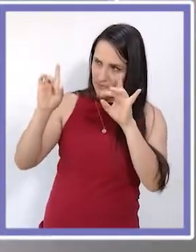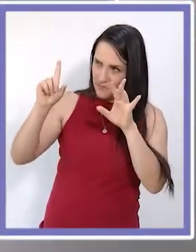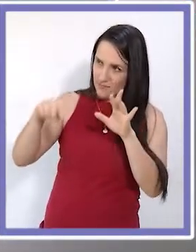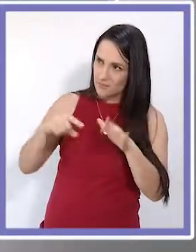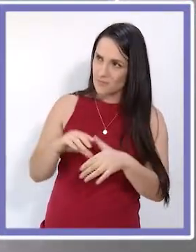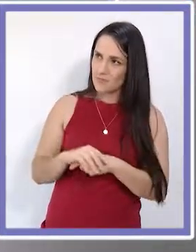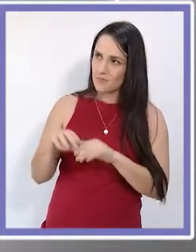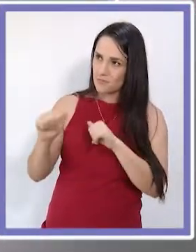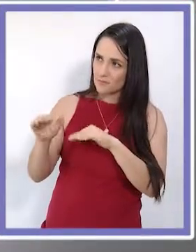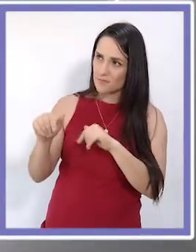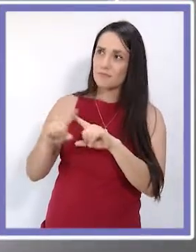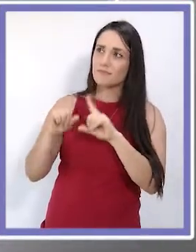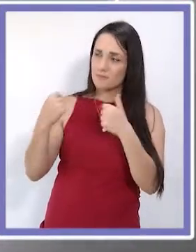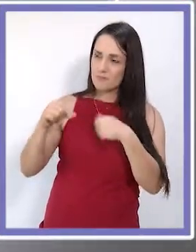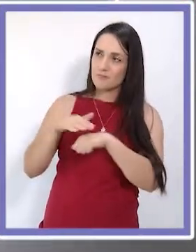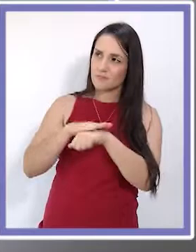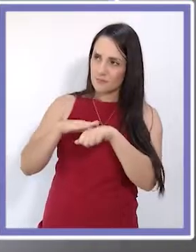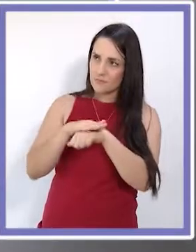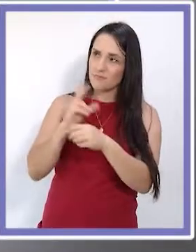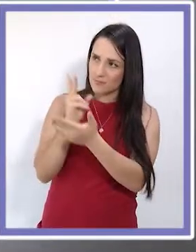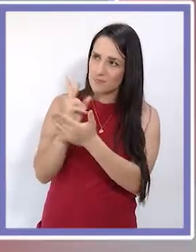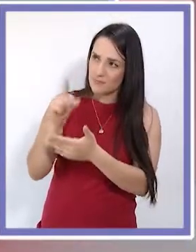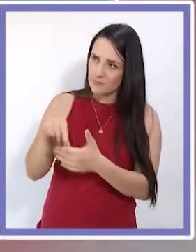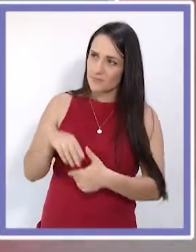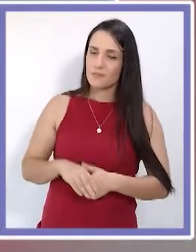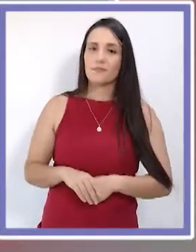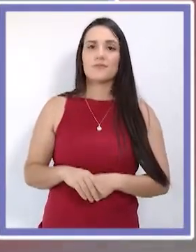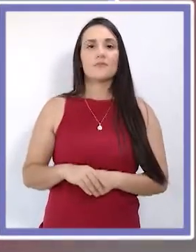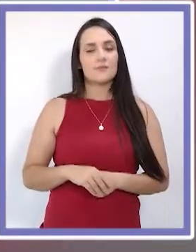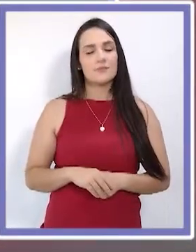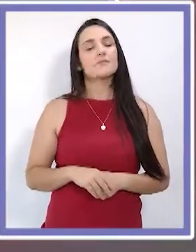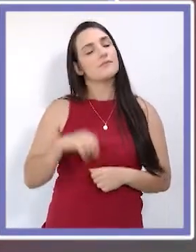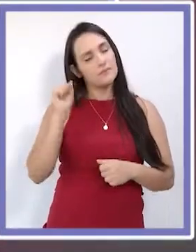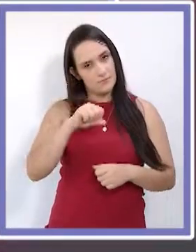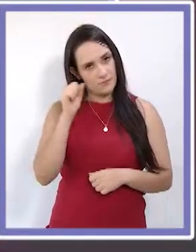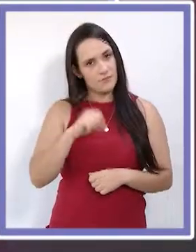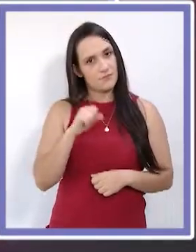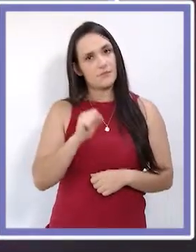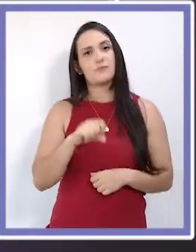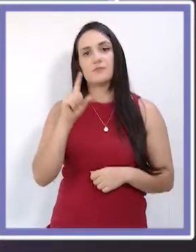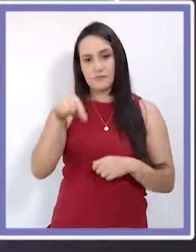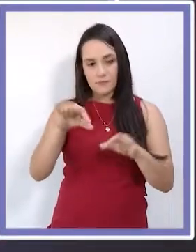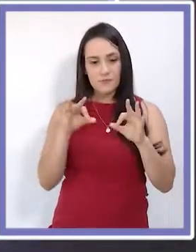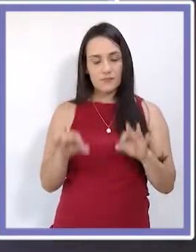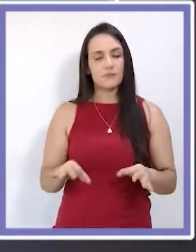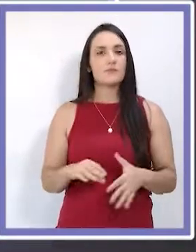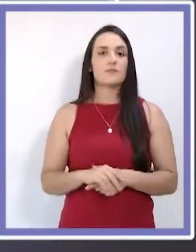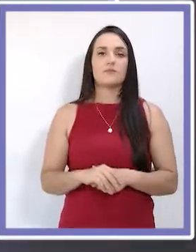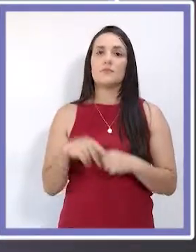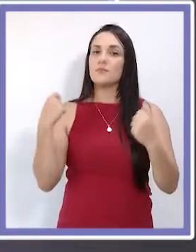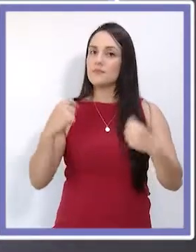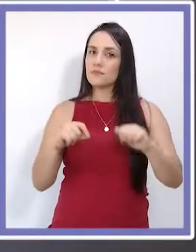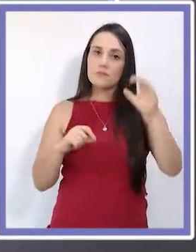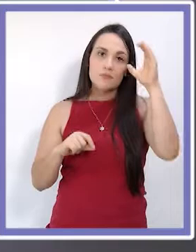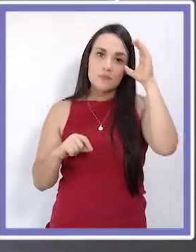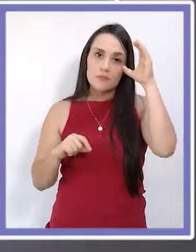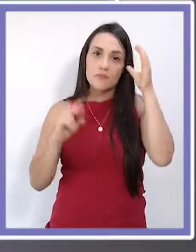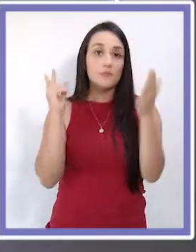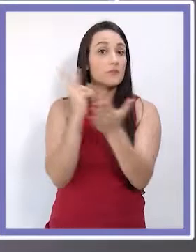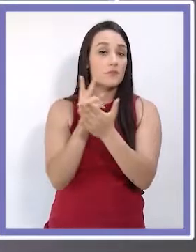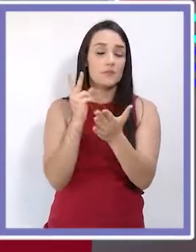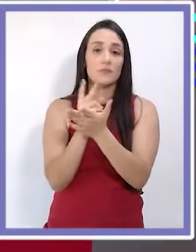semana especial em setembro, mas a conscientização é contínua. Com certeza, uma